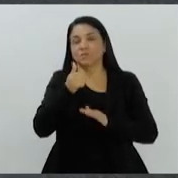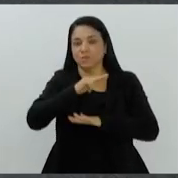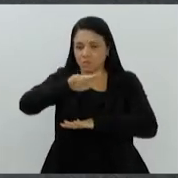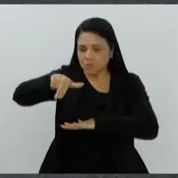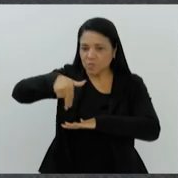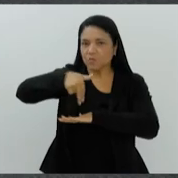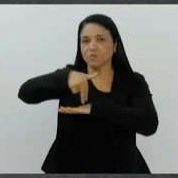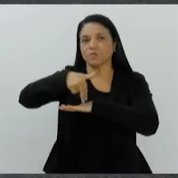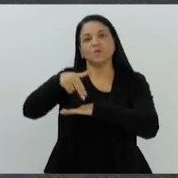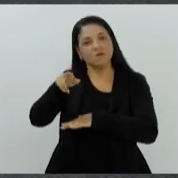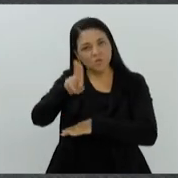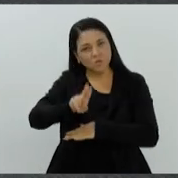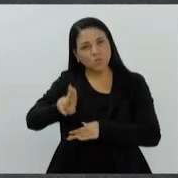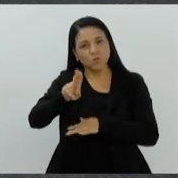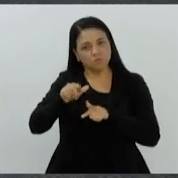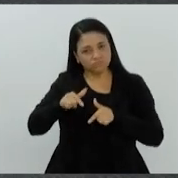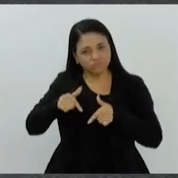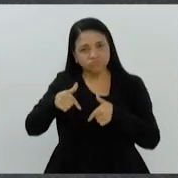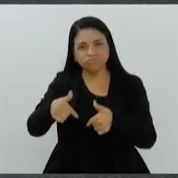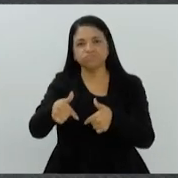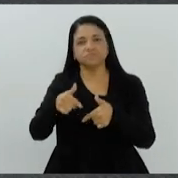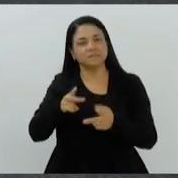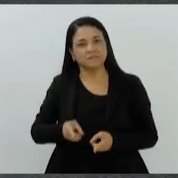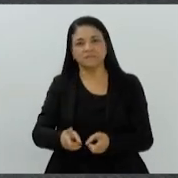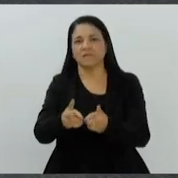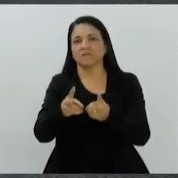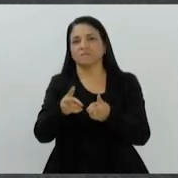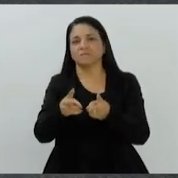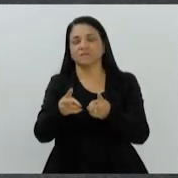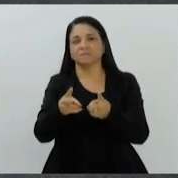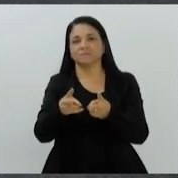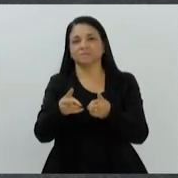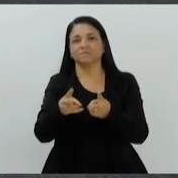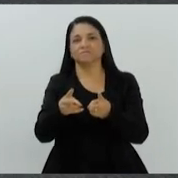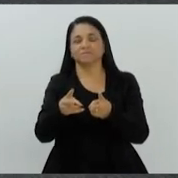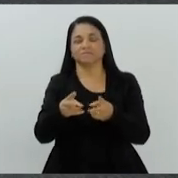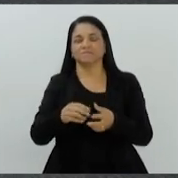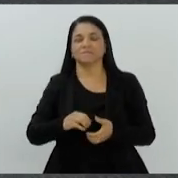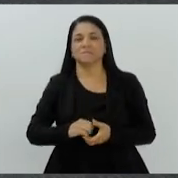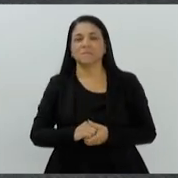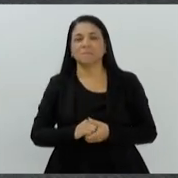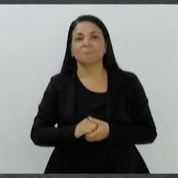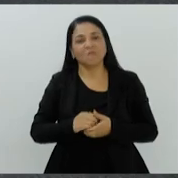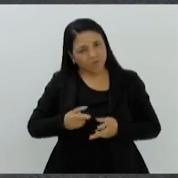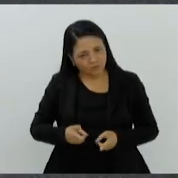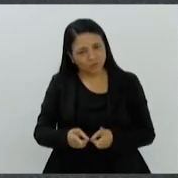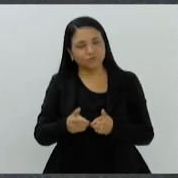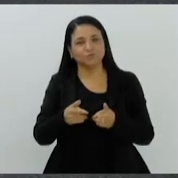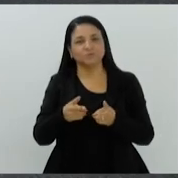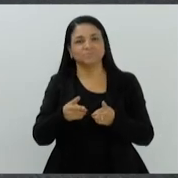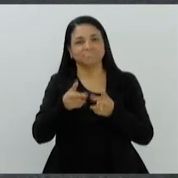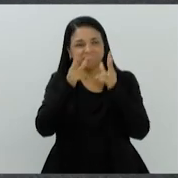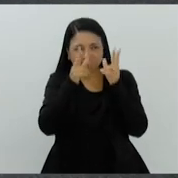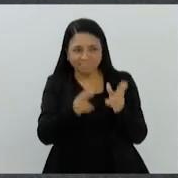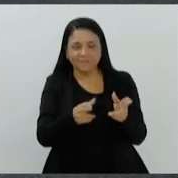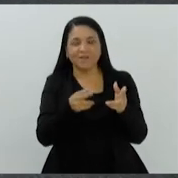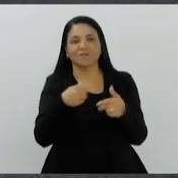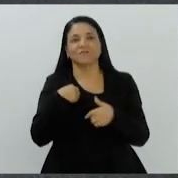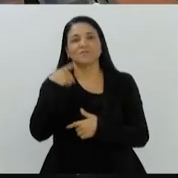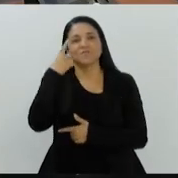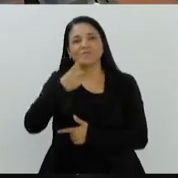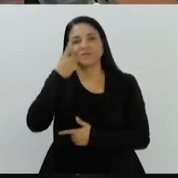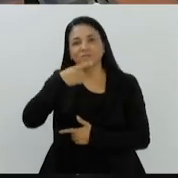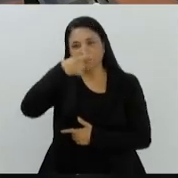de forma sistemática, consistente e contundente. Continue assim, deputado Luiz